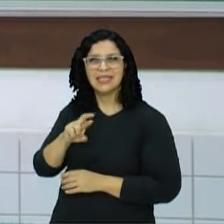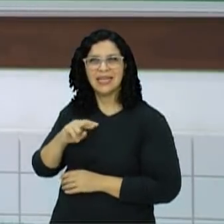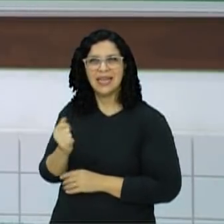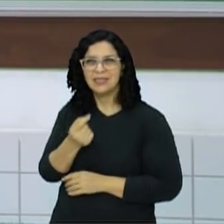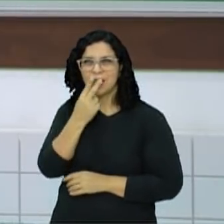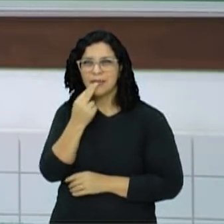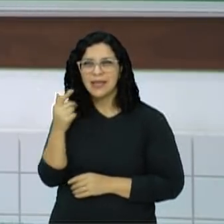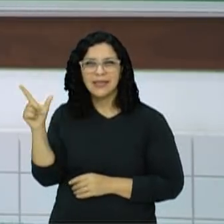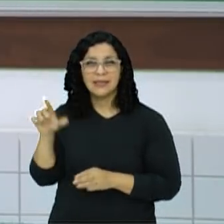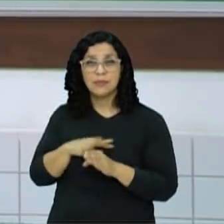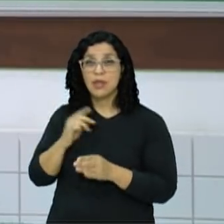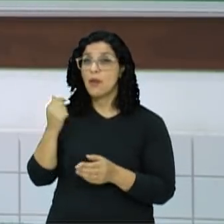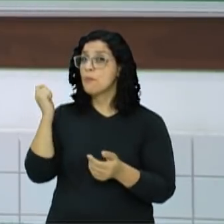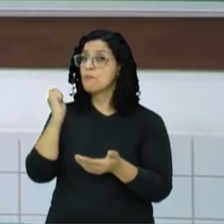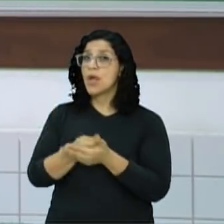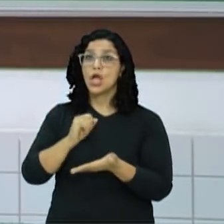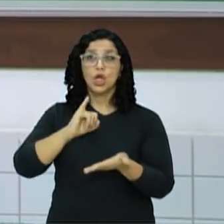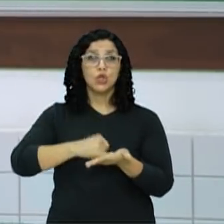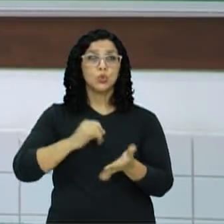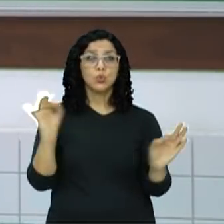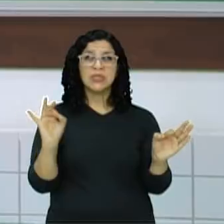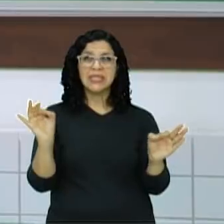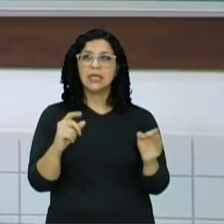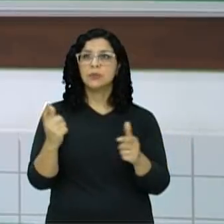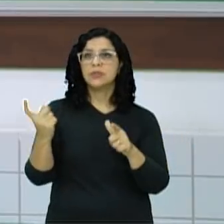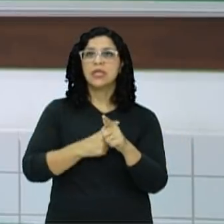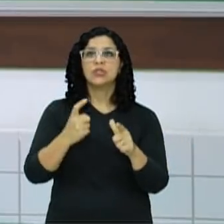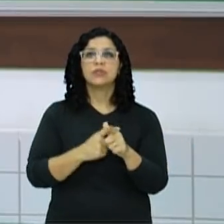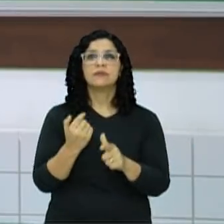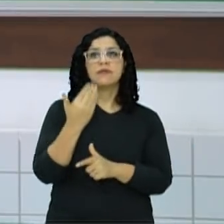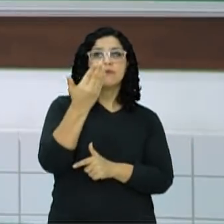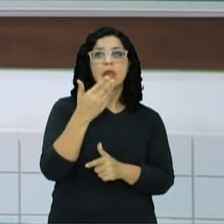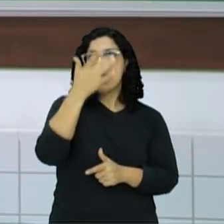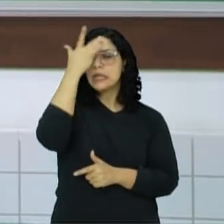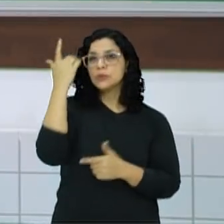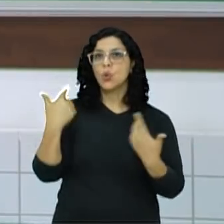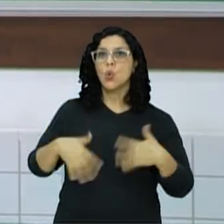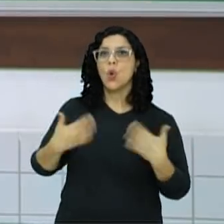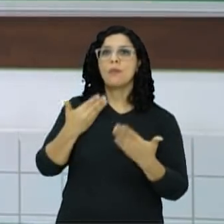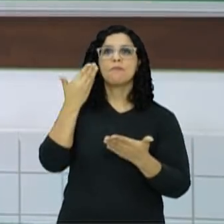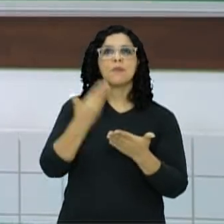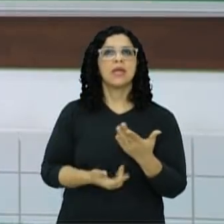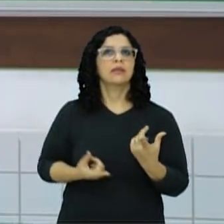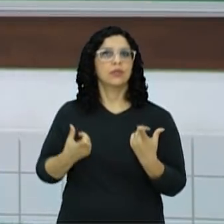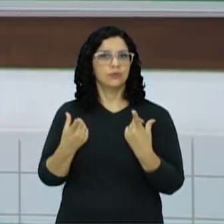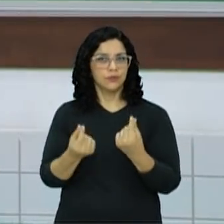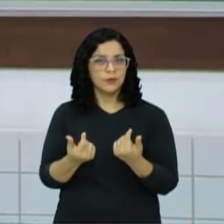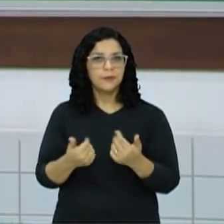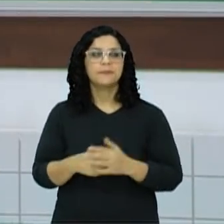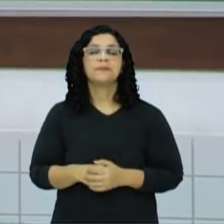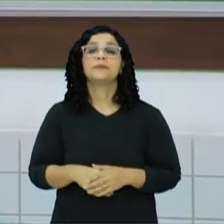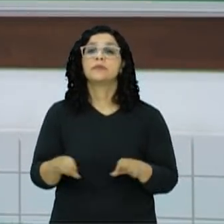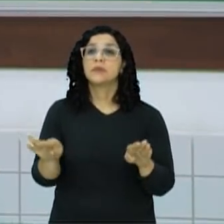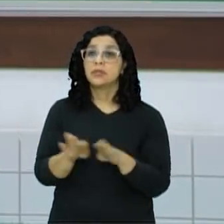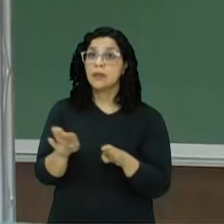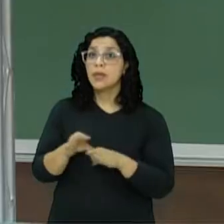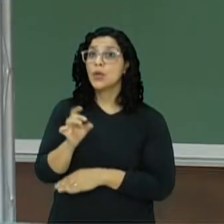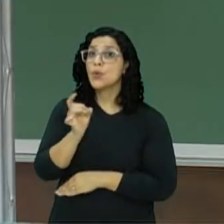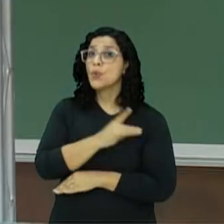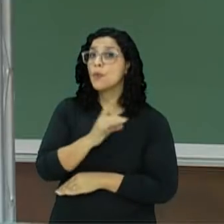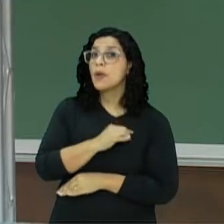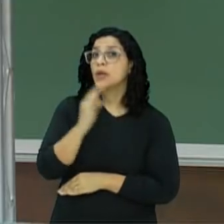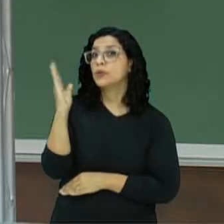país deixa de pagar os juros da dívida externa. Os investidores, então, perderam dinheiro. O medo de